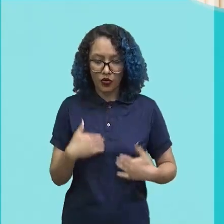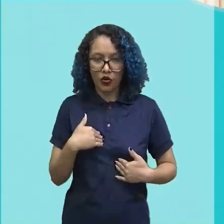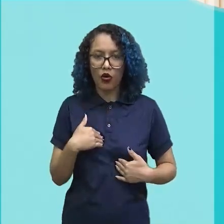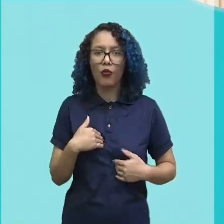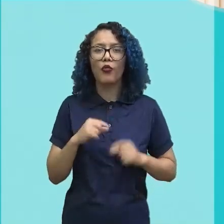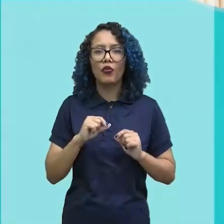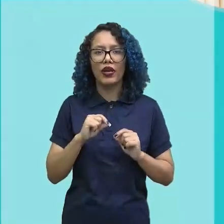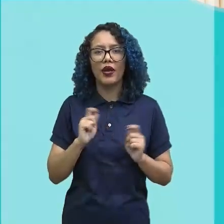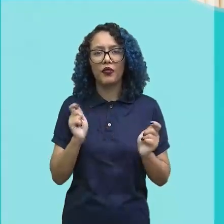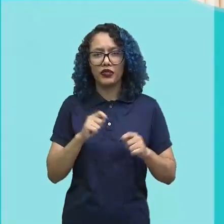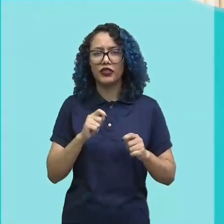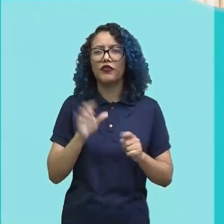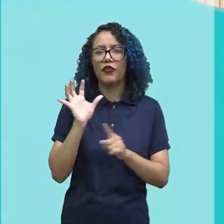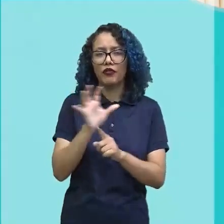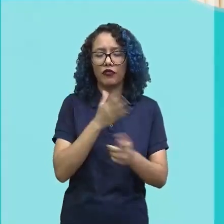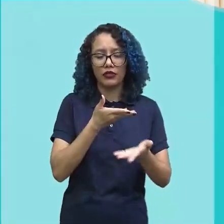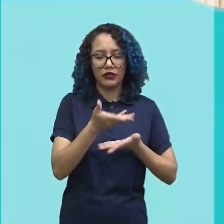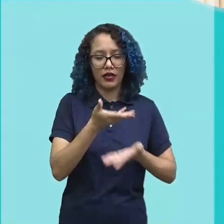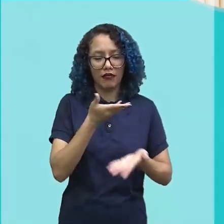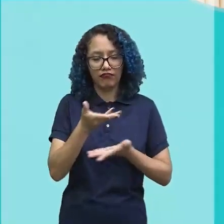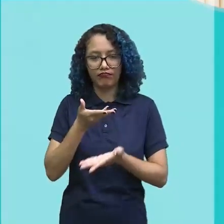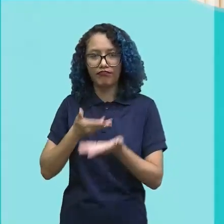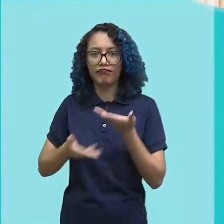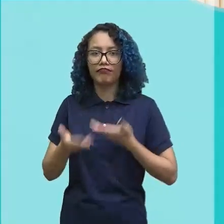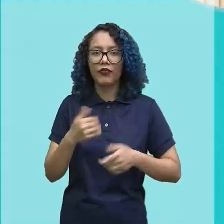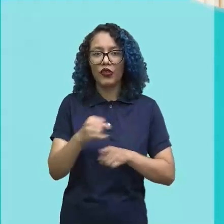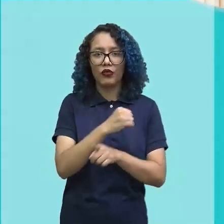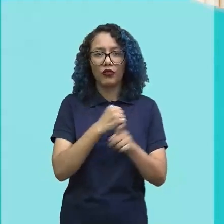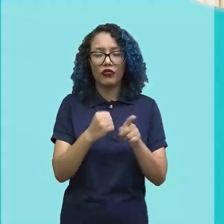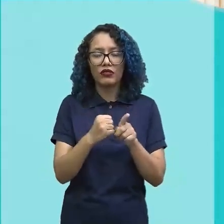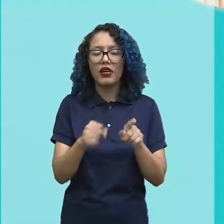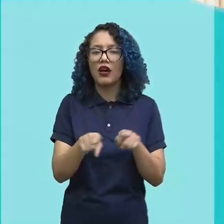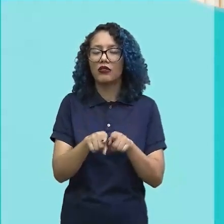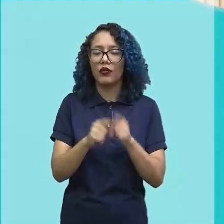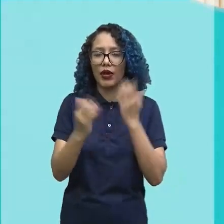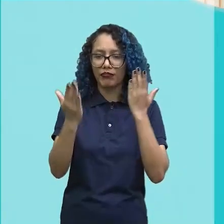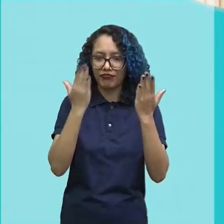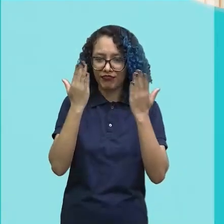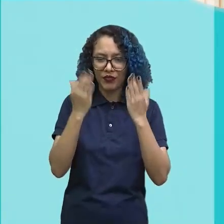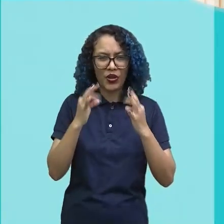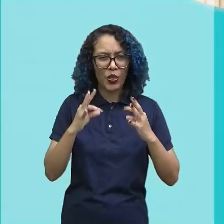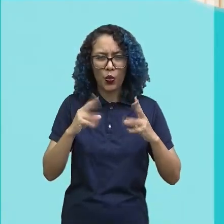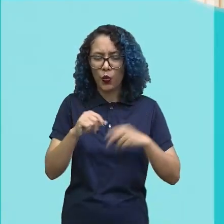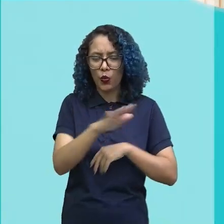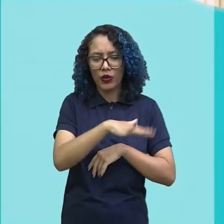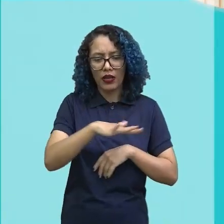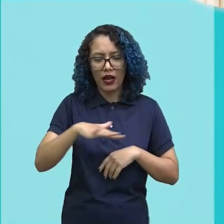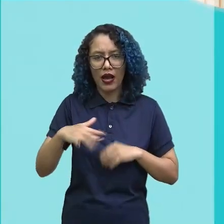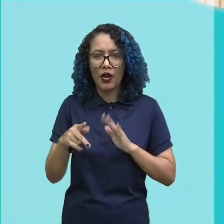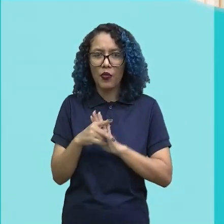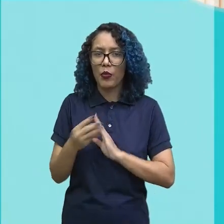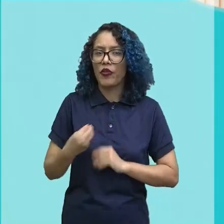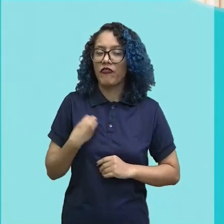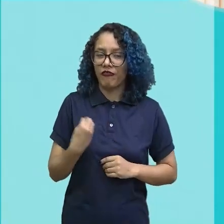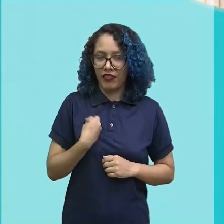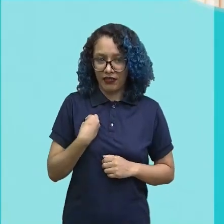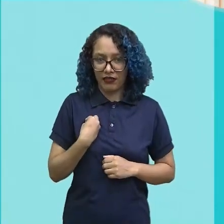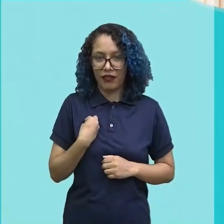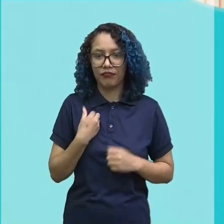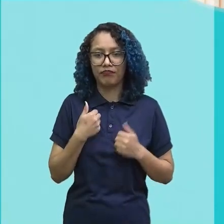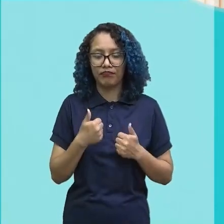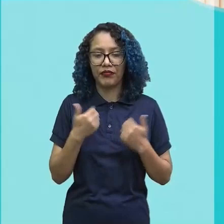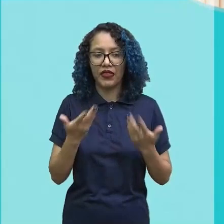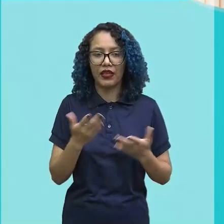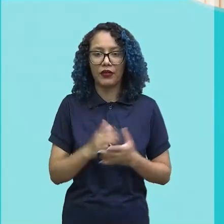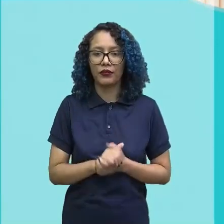relação social, leva para o meu psicológico, leva para todos os campos da sua área. Então,